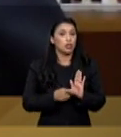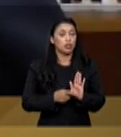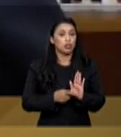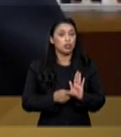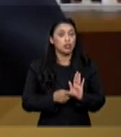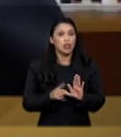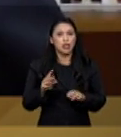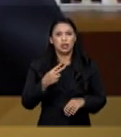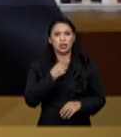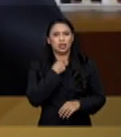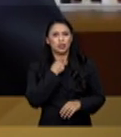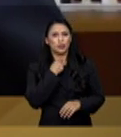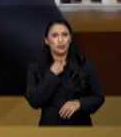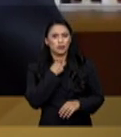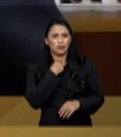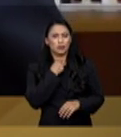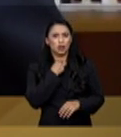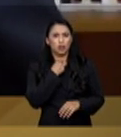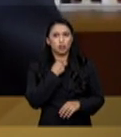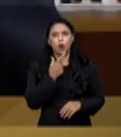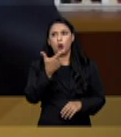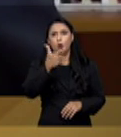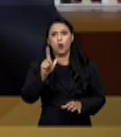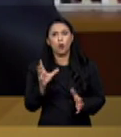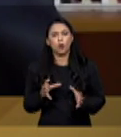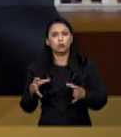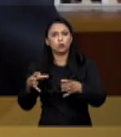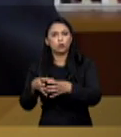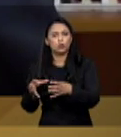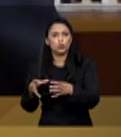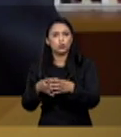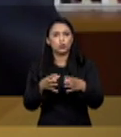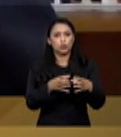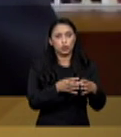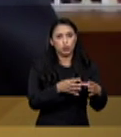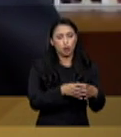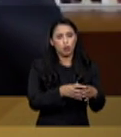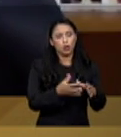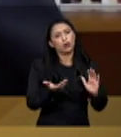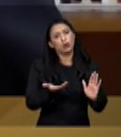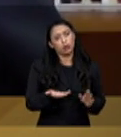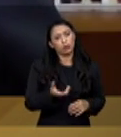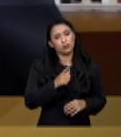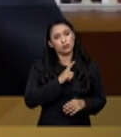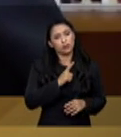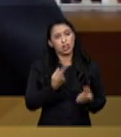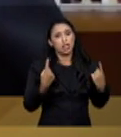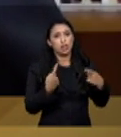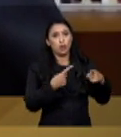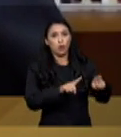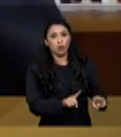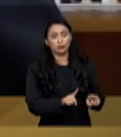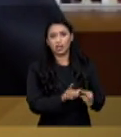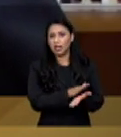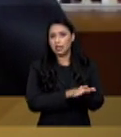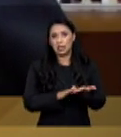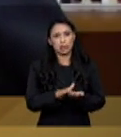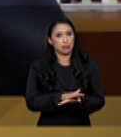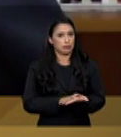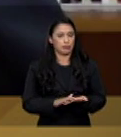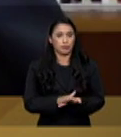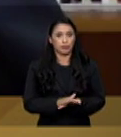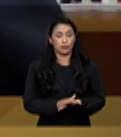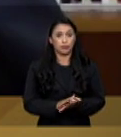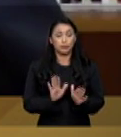pode ser obstaculizada pelos órgãos diretivos das respectivas casas sob nenhum pretexto.